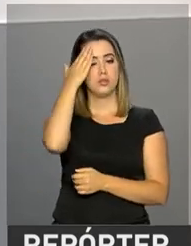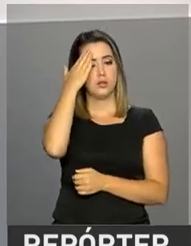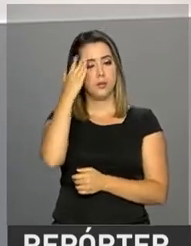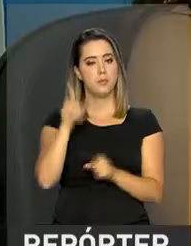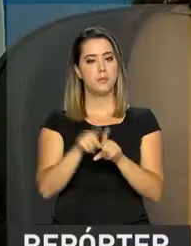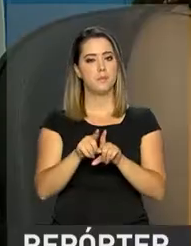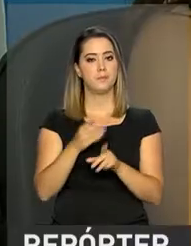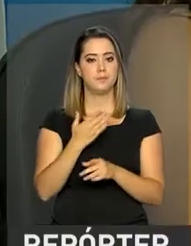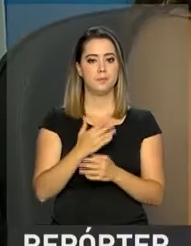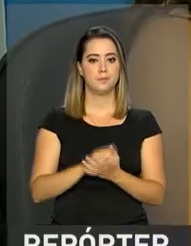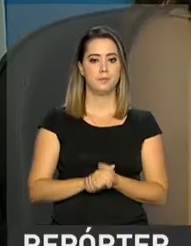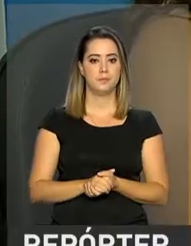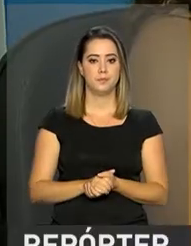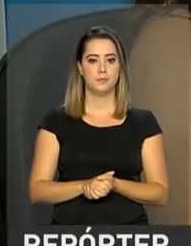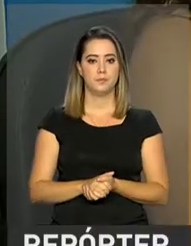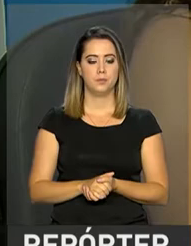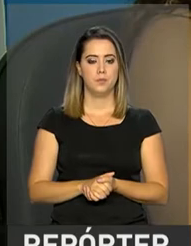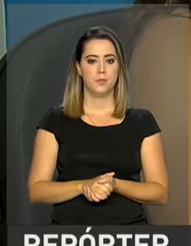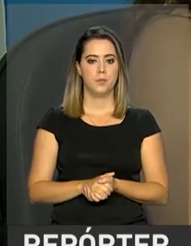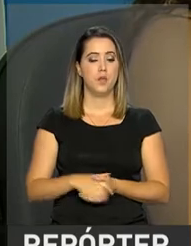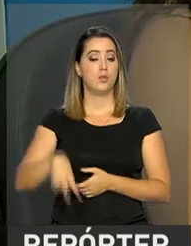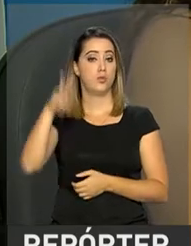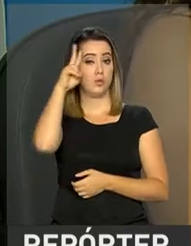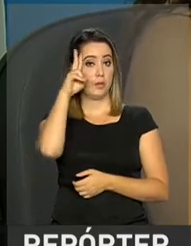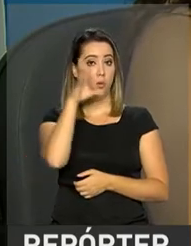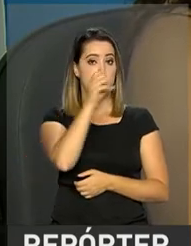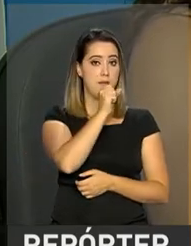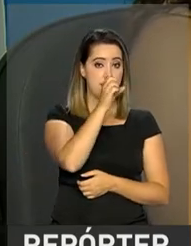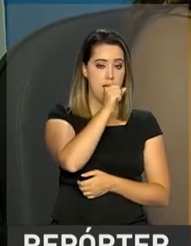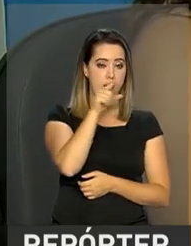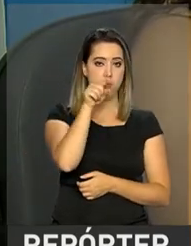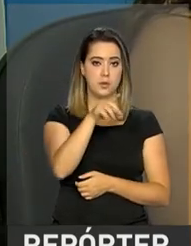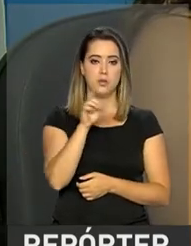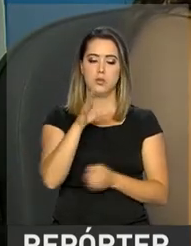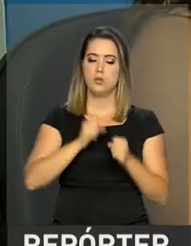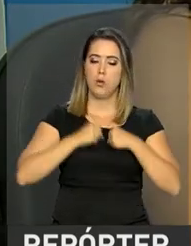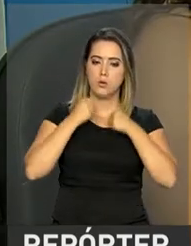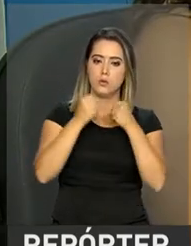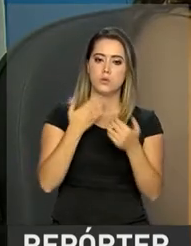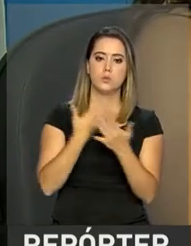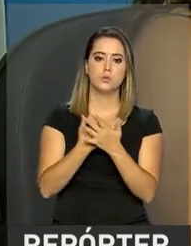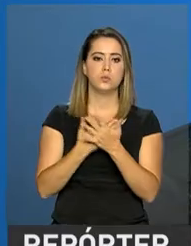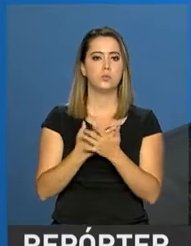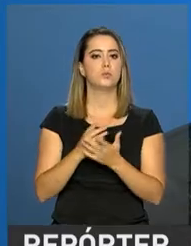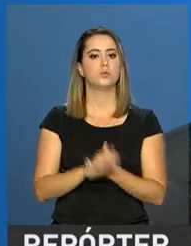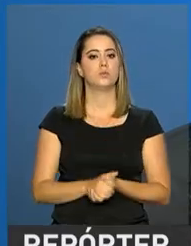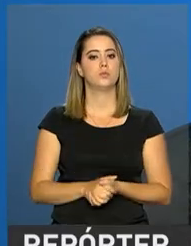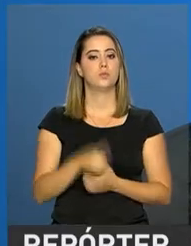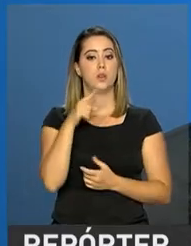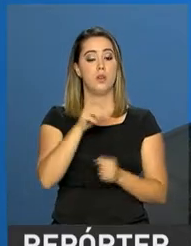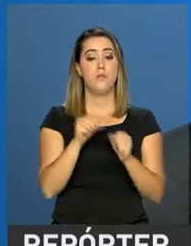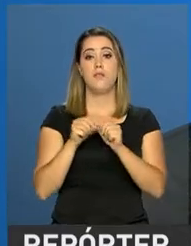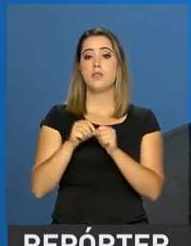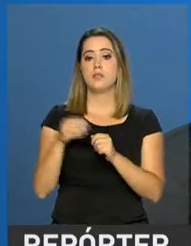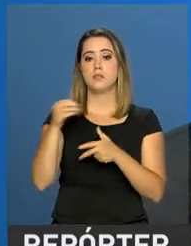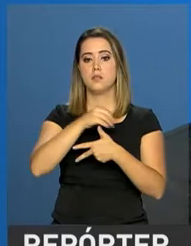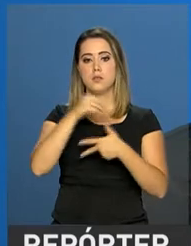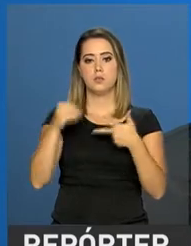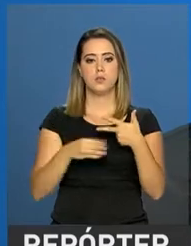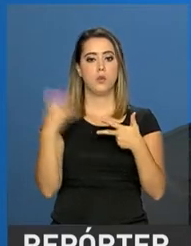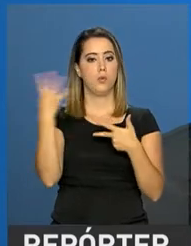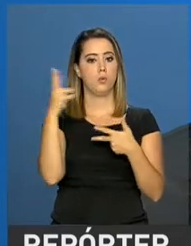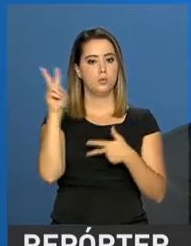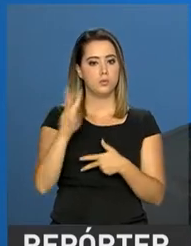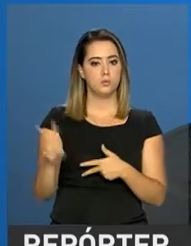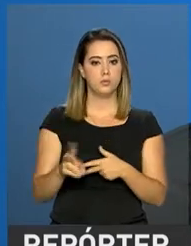mão. De segunda a sábado, Isabela é só dedicação aos estudos. Ela vai fazer o Enem pela quarta